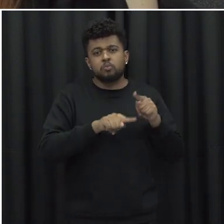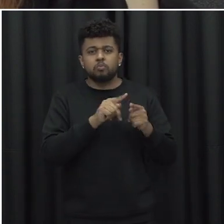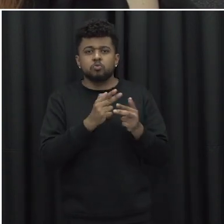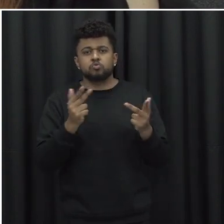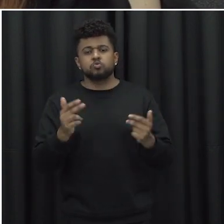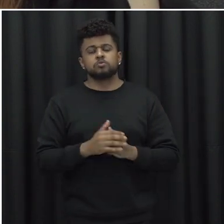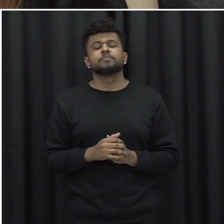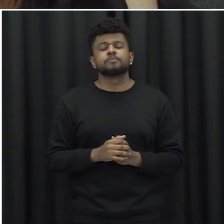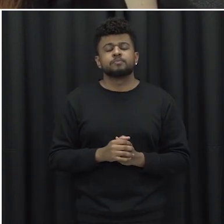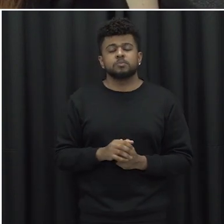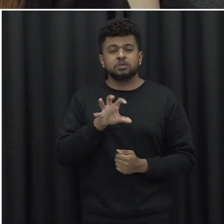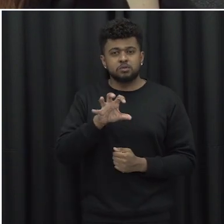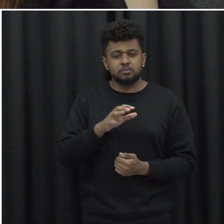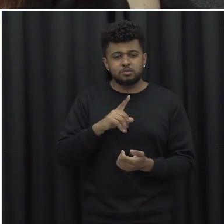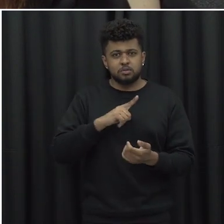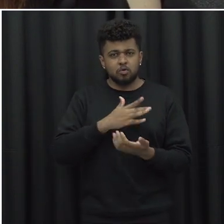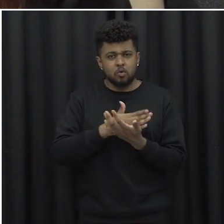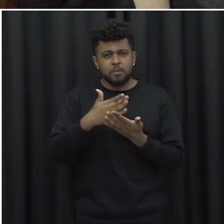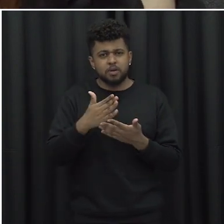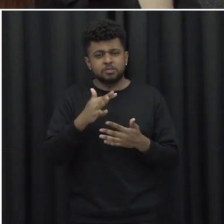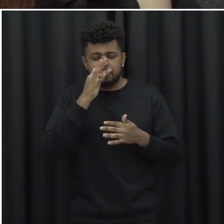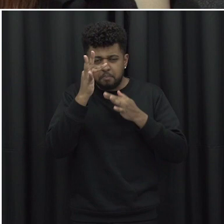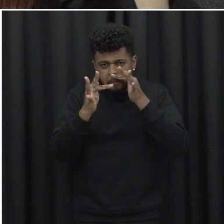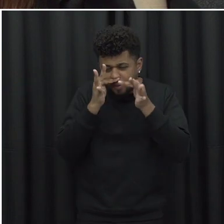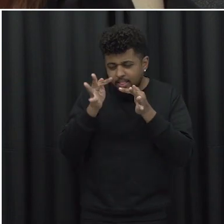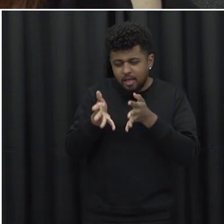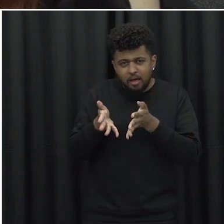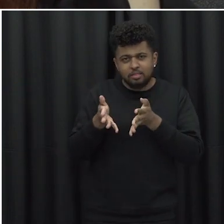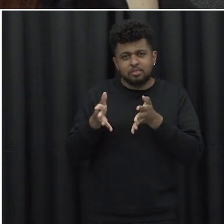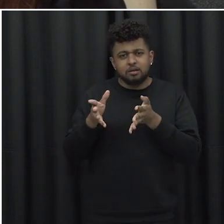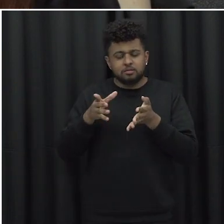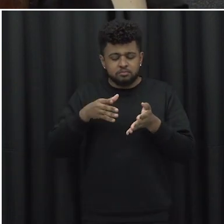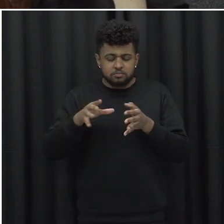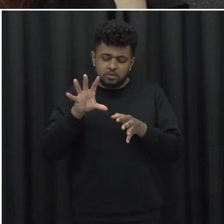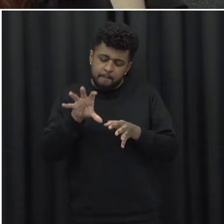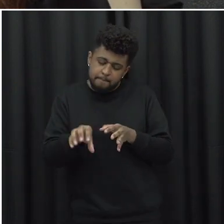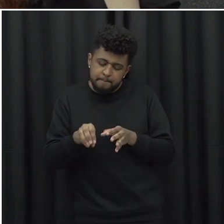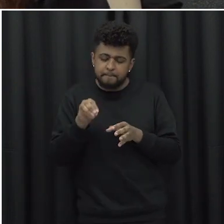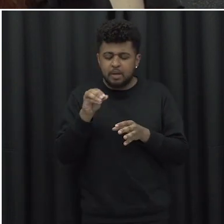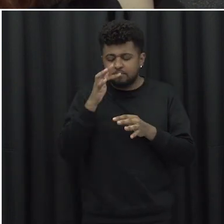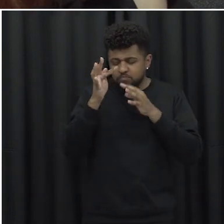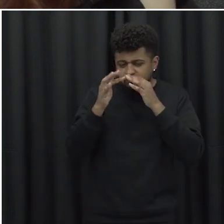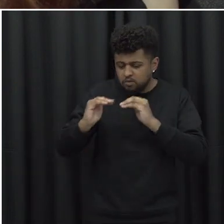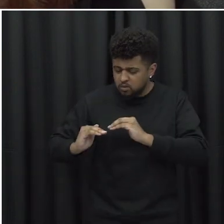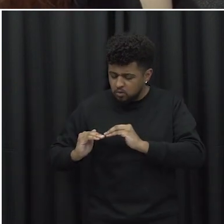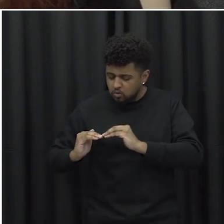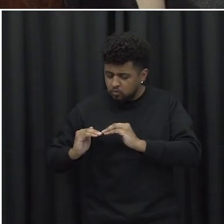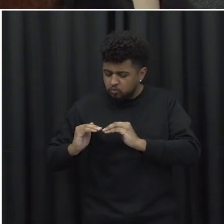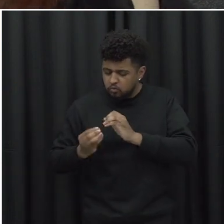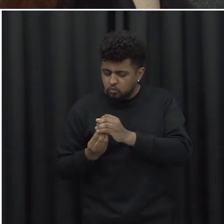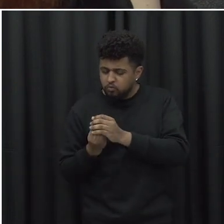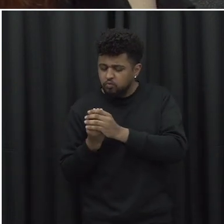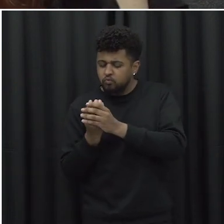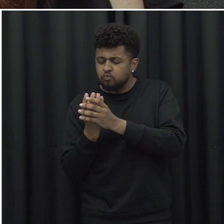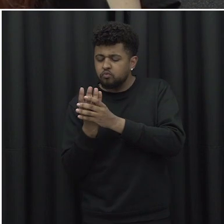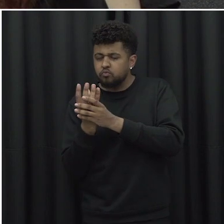produto. E isso começa desde a planta, né? Às vezes a planta, o estágio que você pega de maturação da planta ou